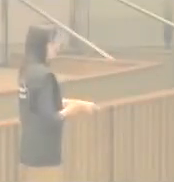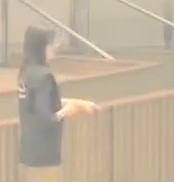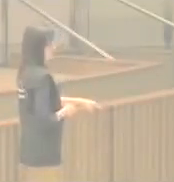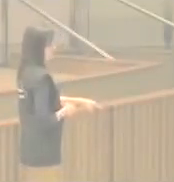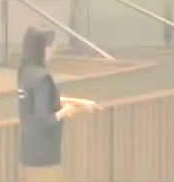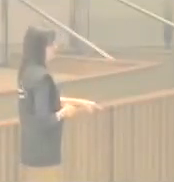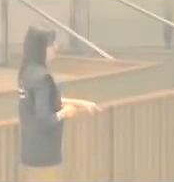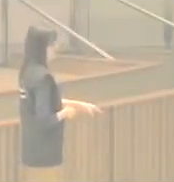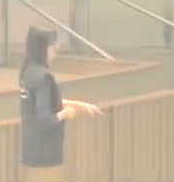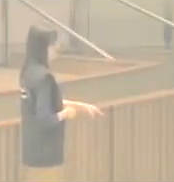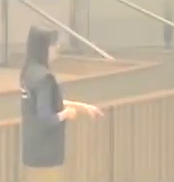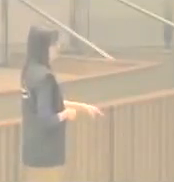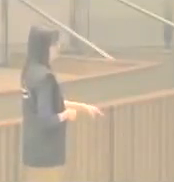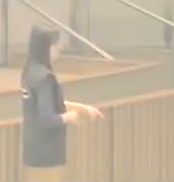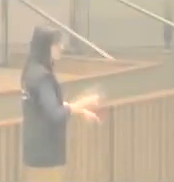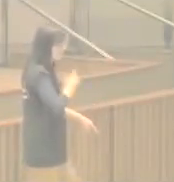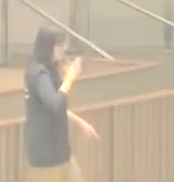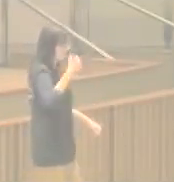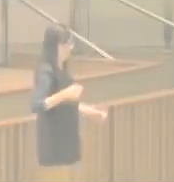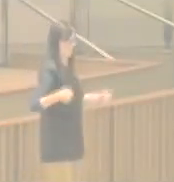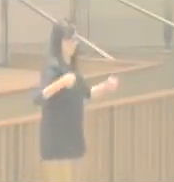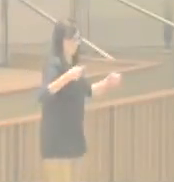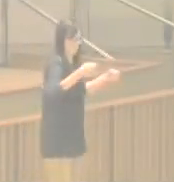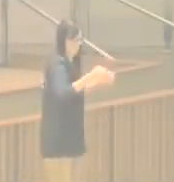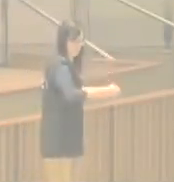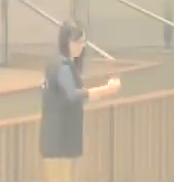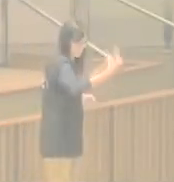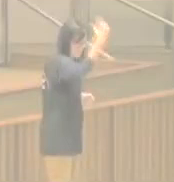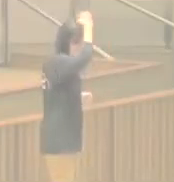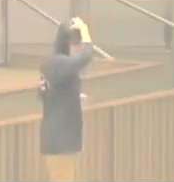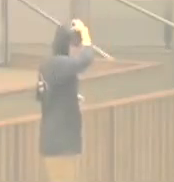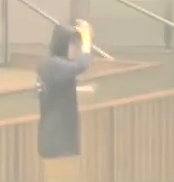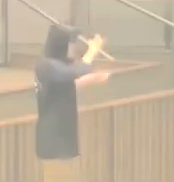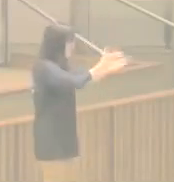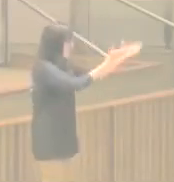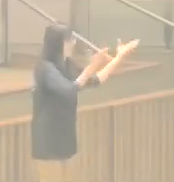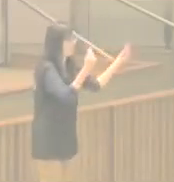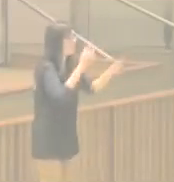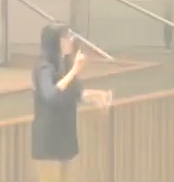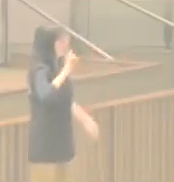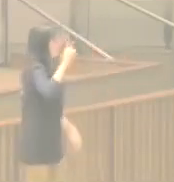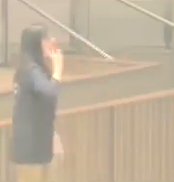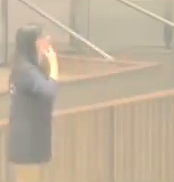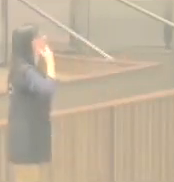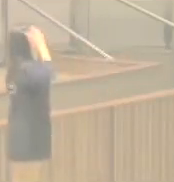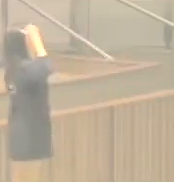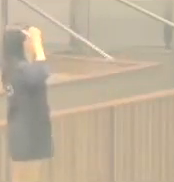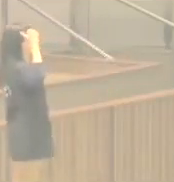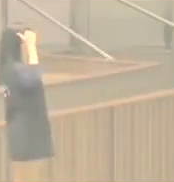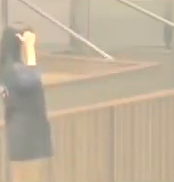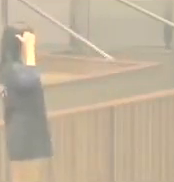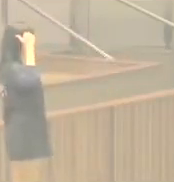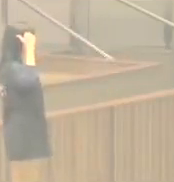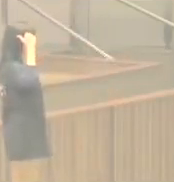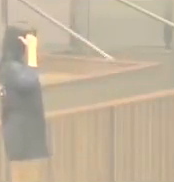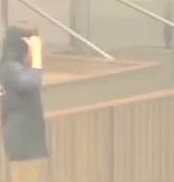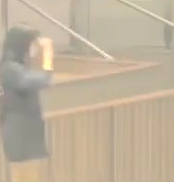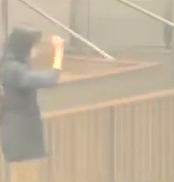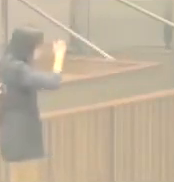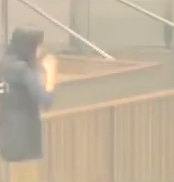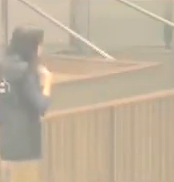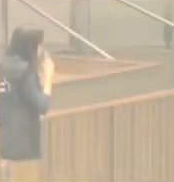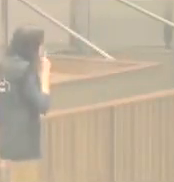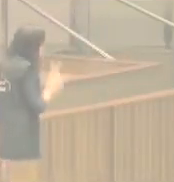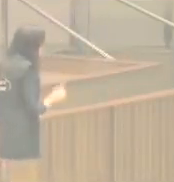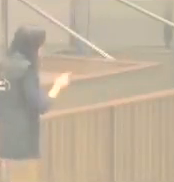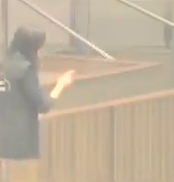até do imperador mais poderoso do mundo do seu tempo. E ele diz assim: Manassés, eu ouvi a sua